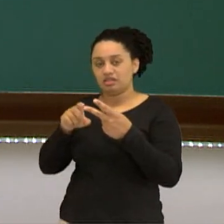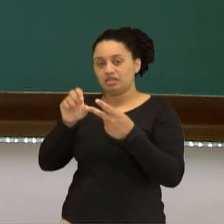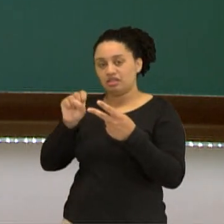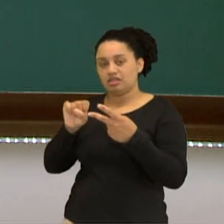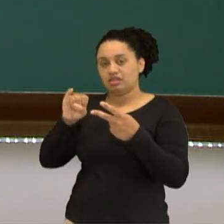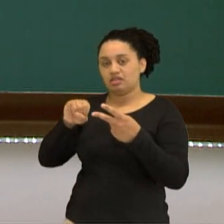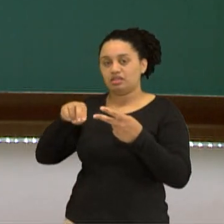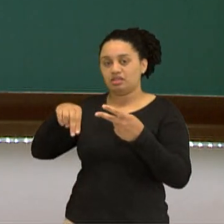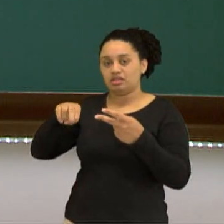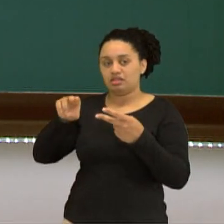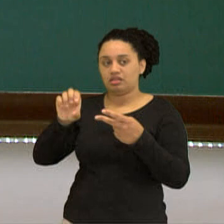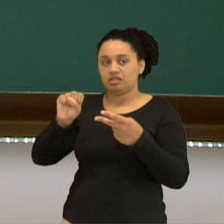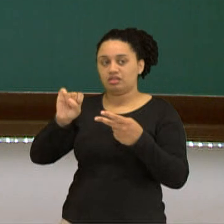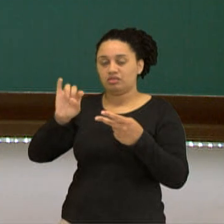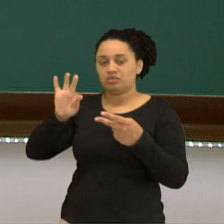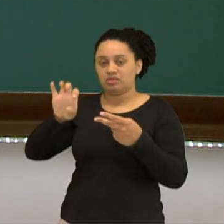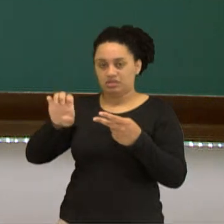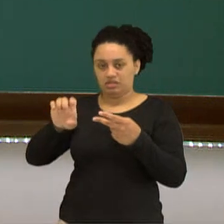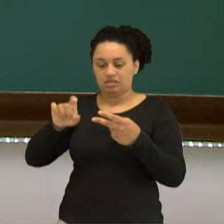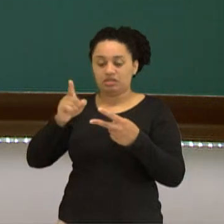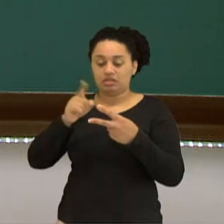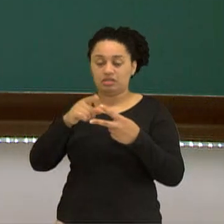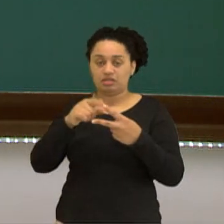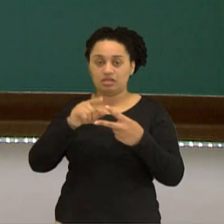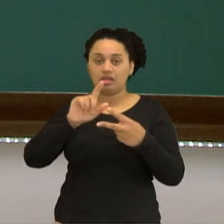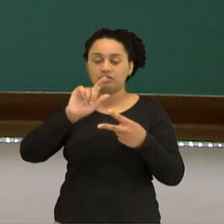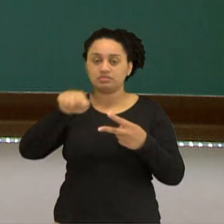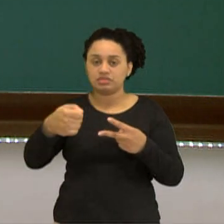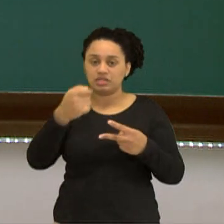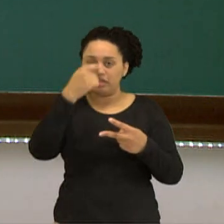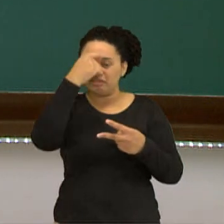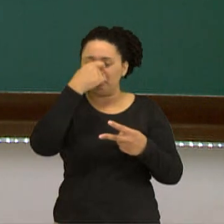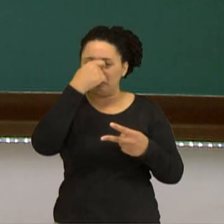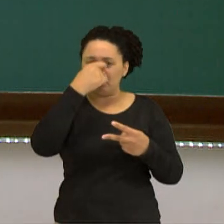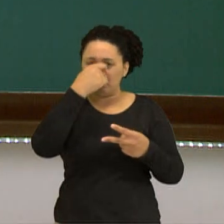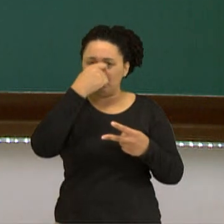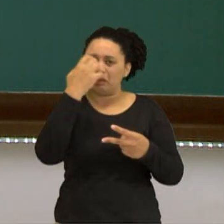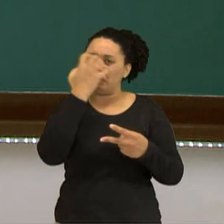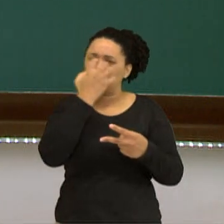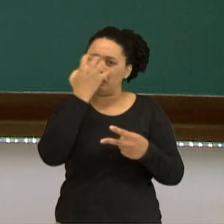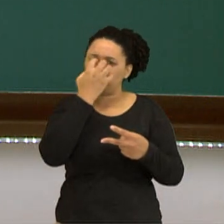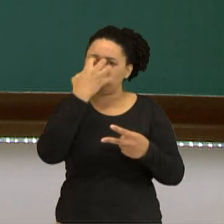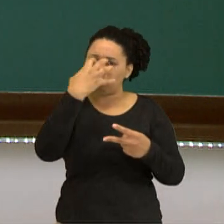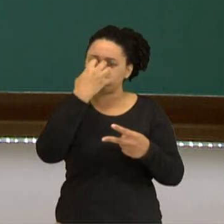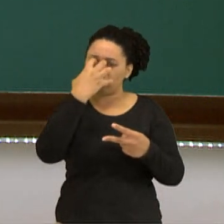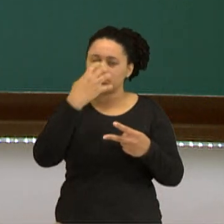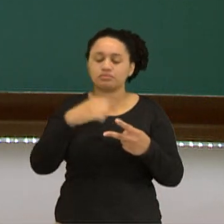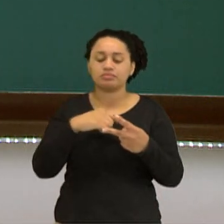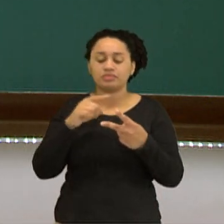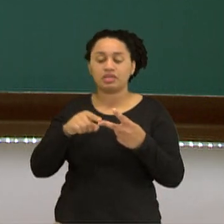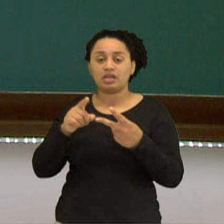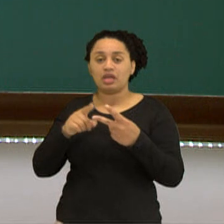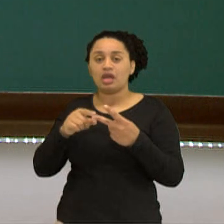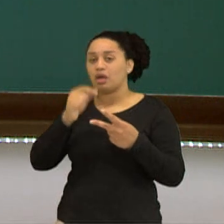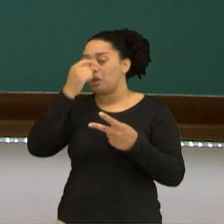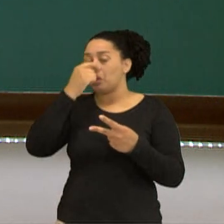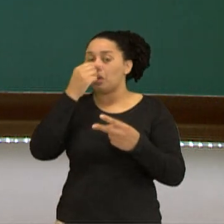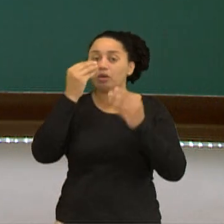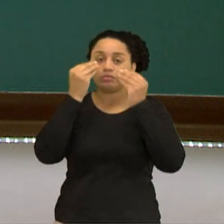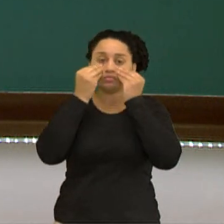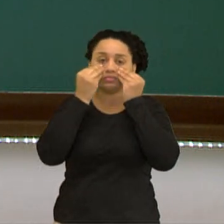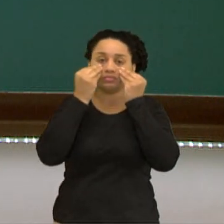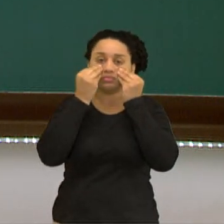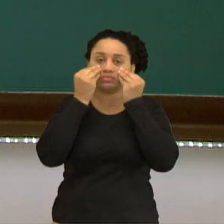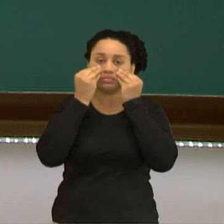a rinite é a inflamação na região nasal. Agora, se essa inflamação ganha